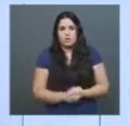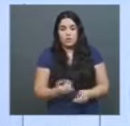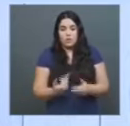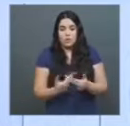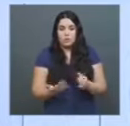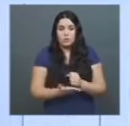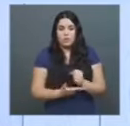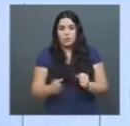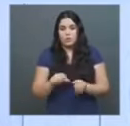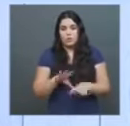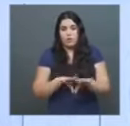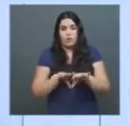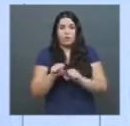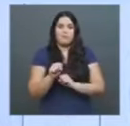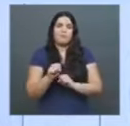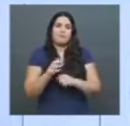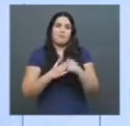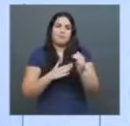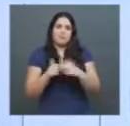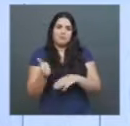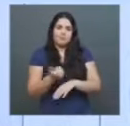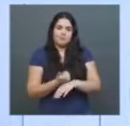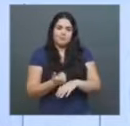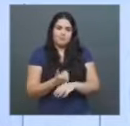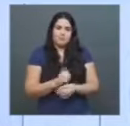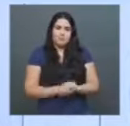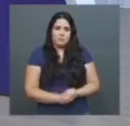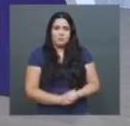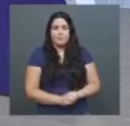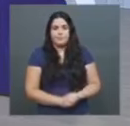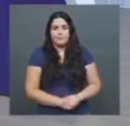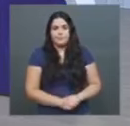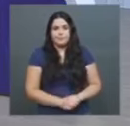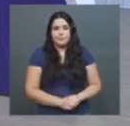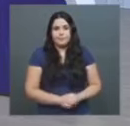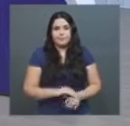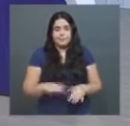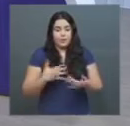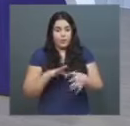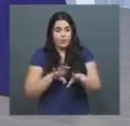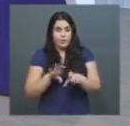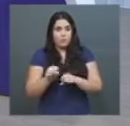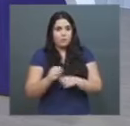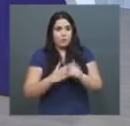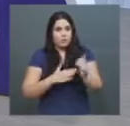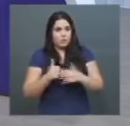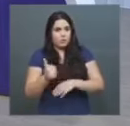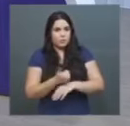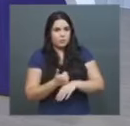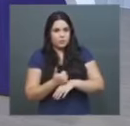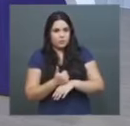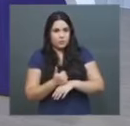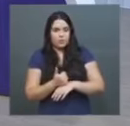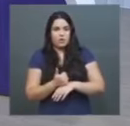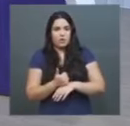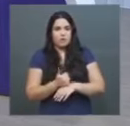da capacitação profissional, que Paula comentou. Então, a capacitar o profissional para todas